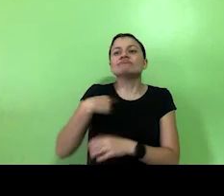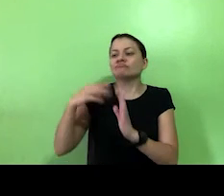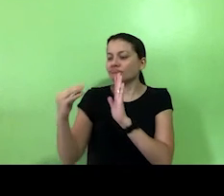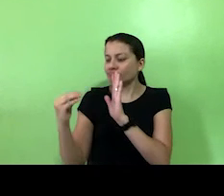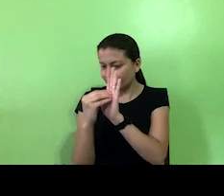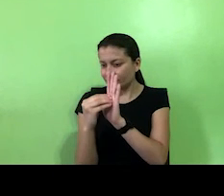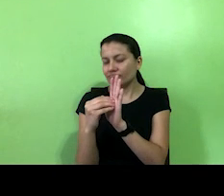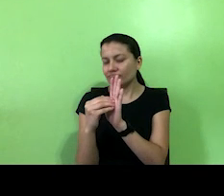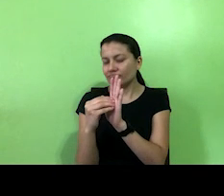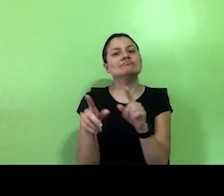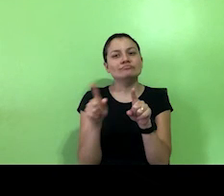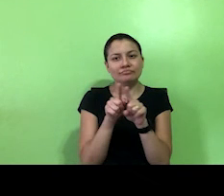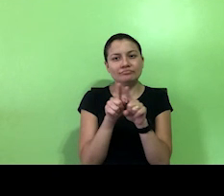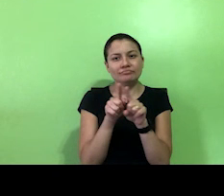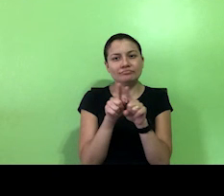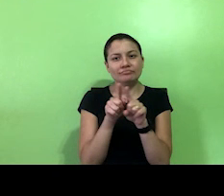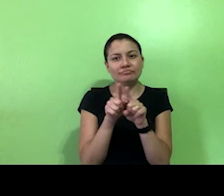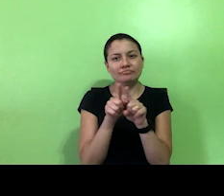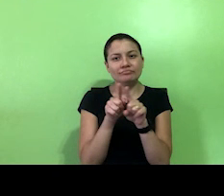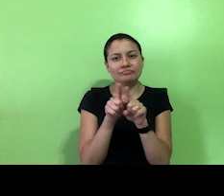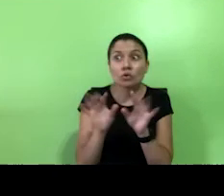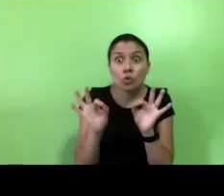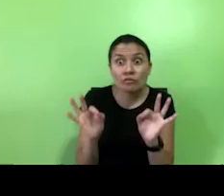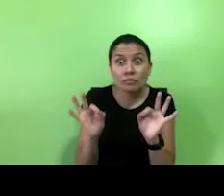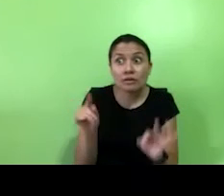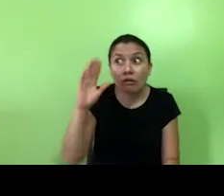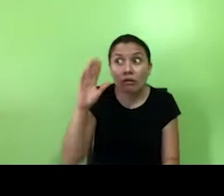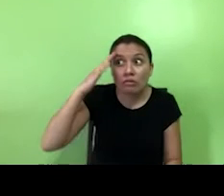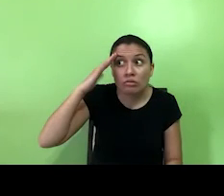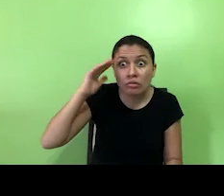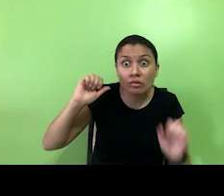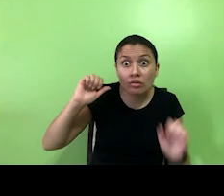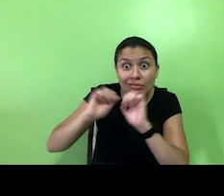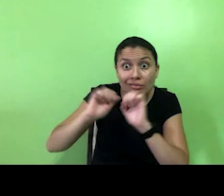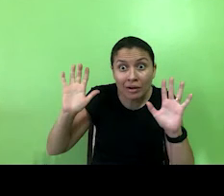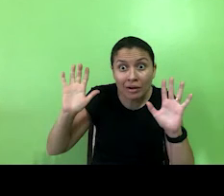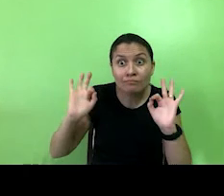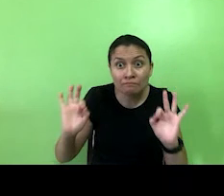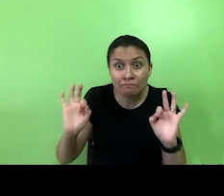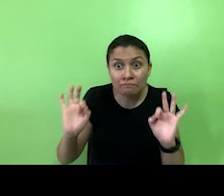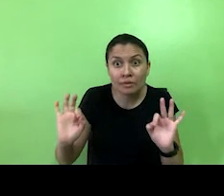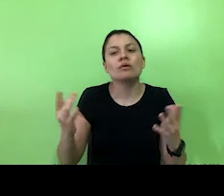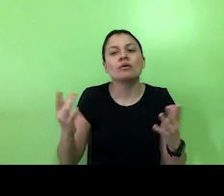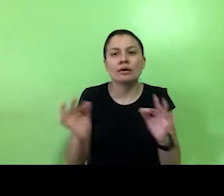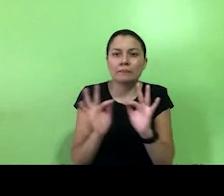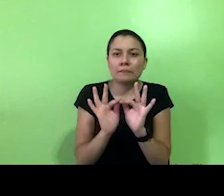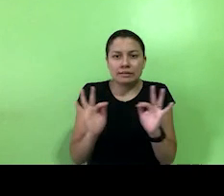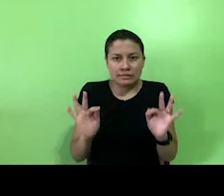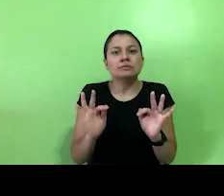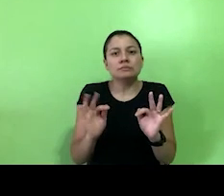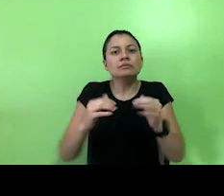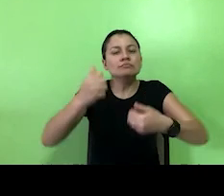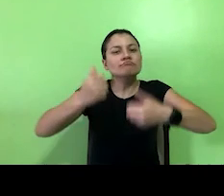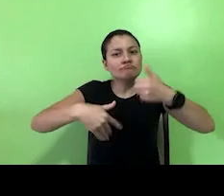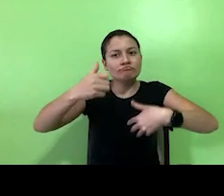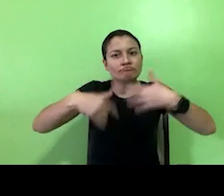de pesquisa. A gente passou a se certificar do entendimento de todas aquelas camadas de abstração para poder deixar mais simples e a gente